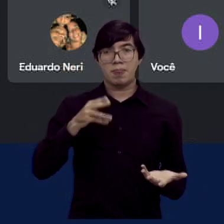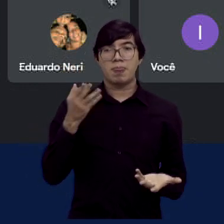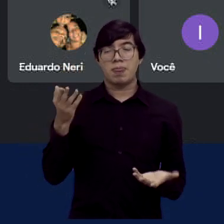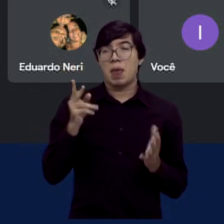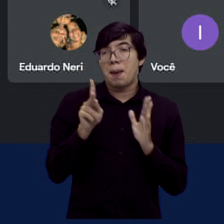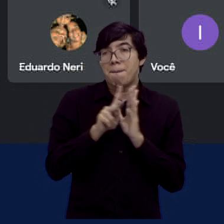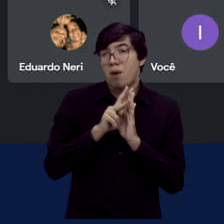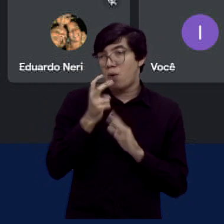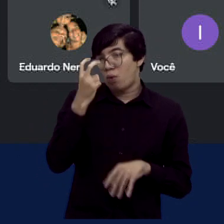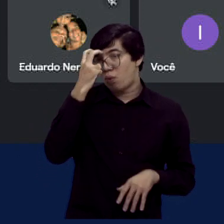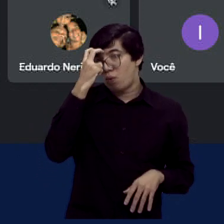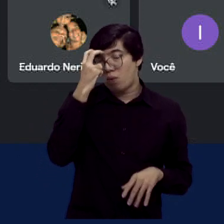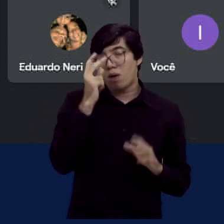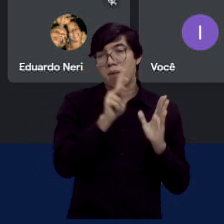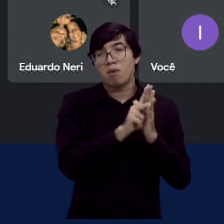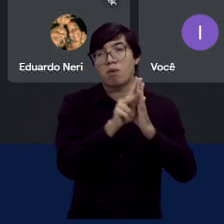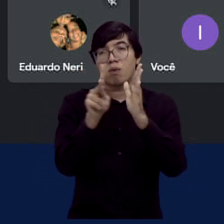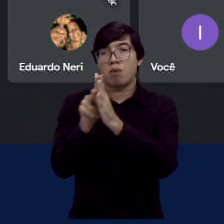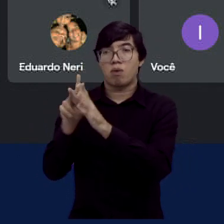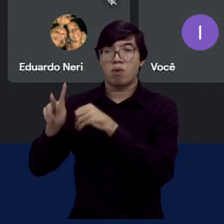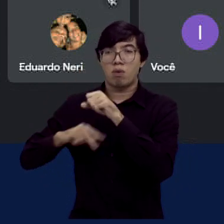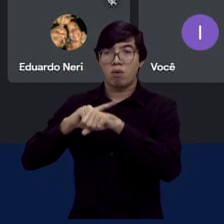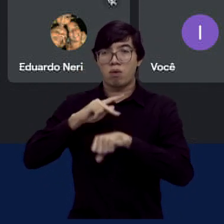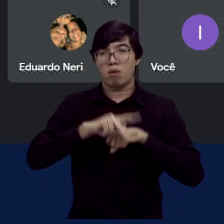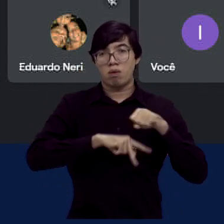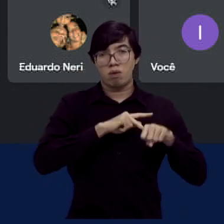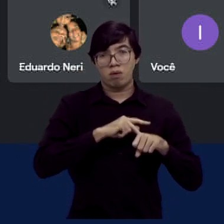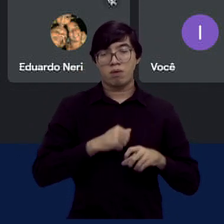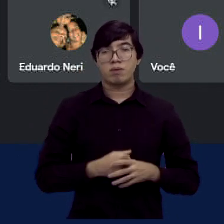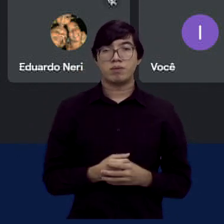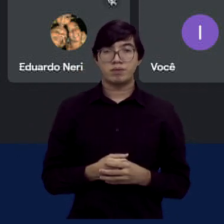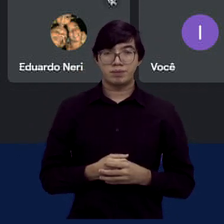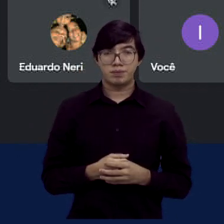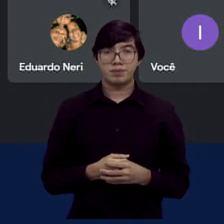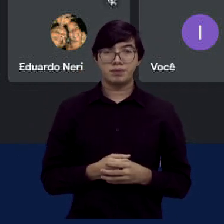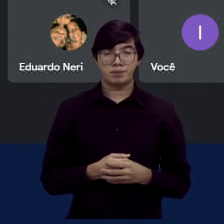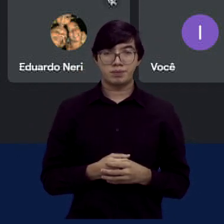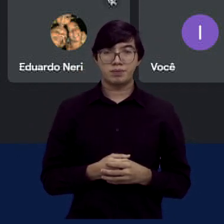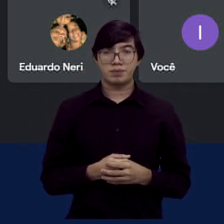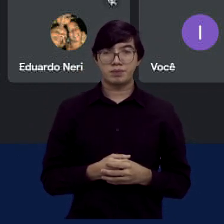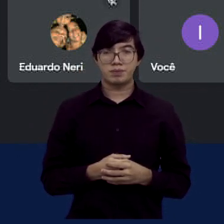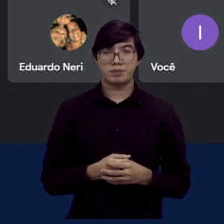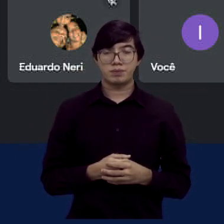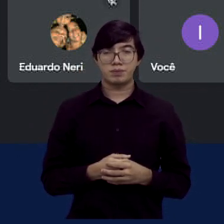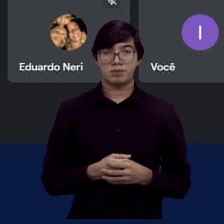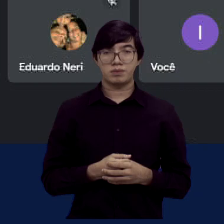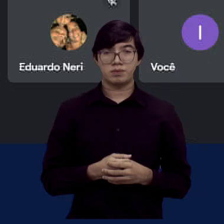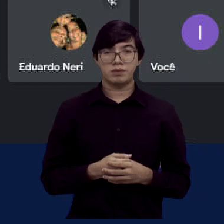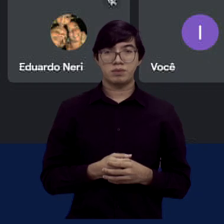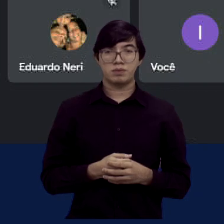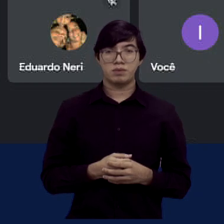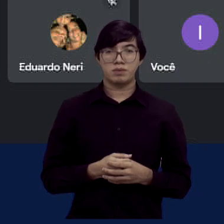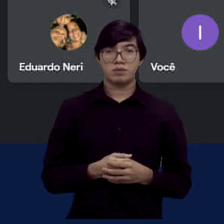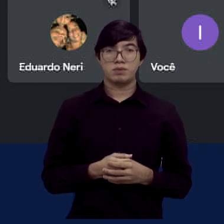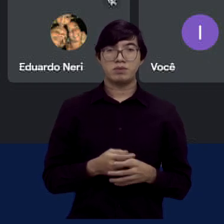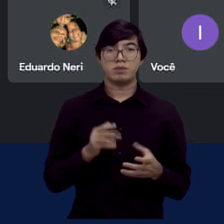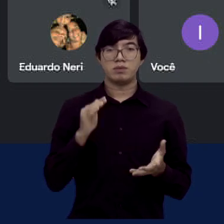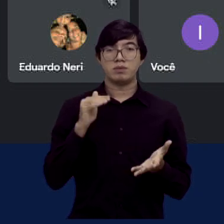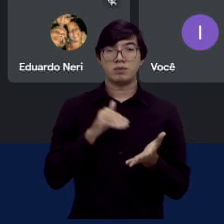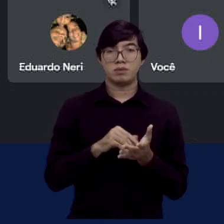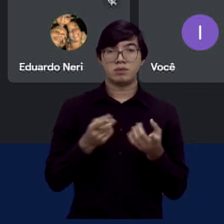cultural. Depois, com o tempo, você acaba entendendo que é uma coisa cultural. Todo mundo faz. É a gente que não faz. Por fim, um elemento que a gente chama